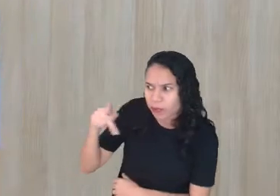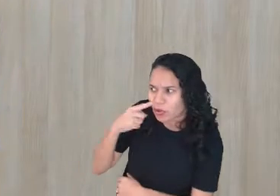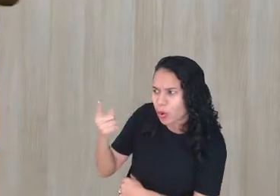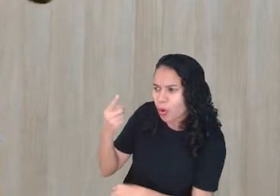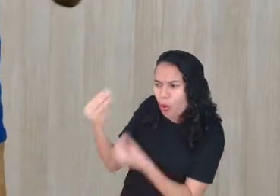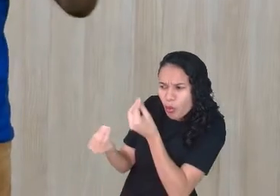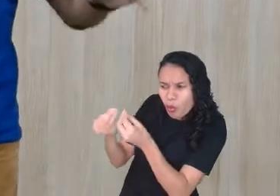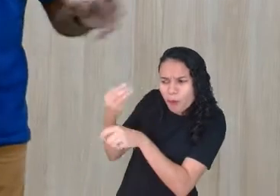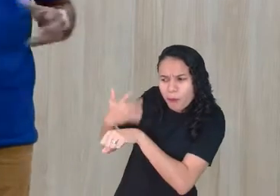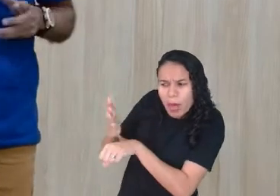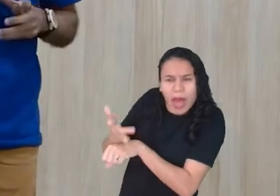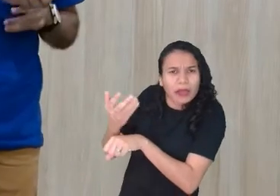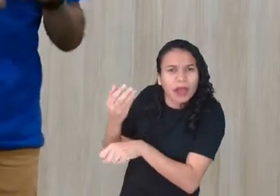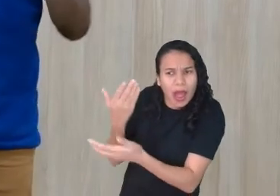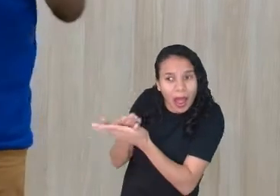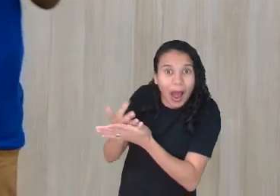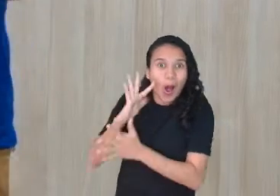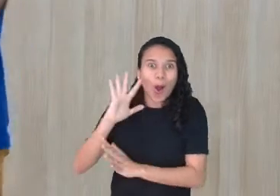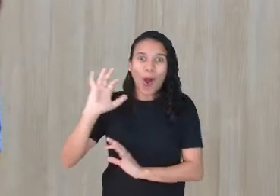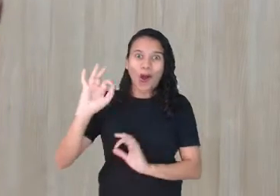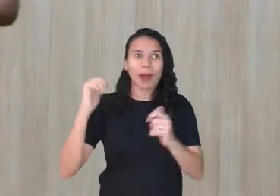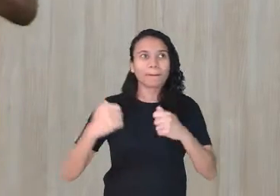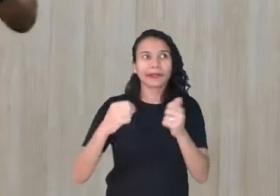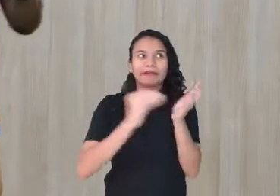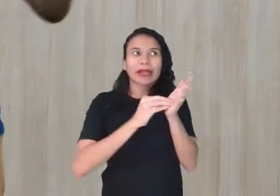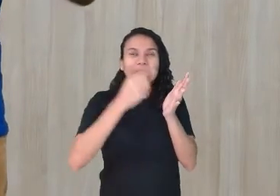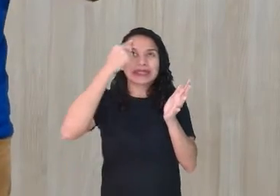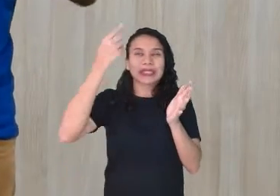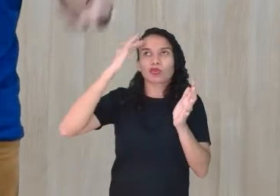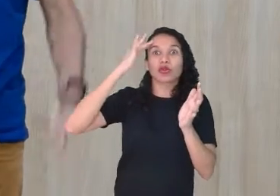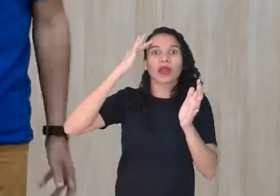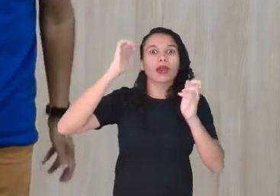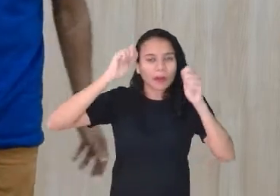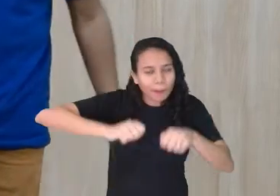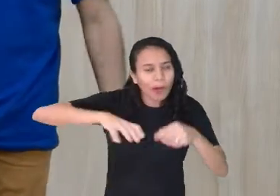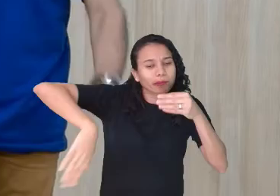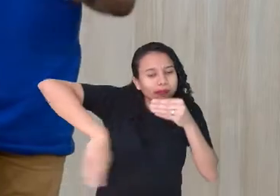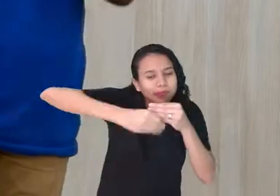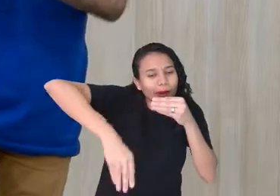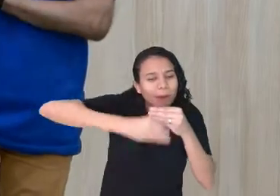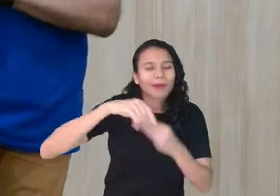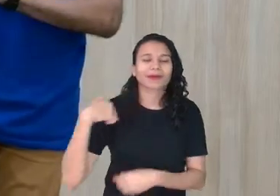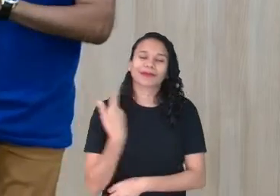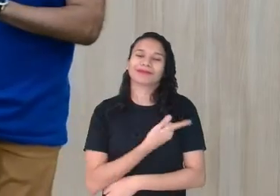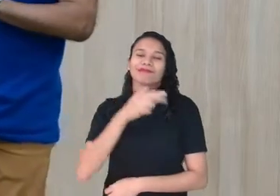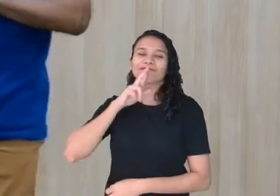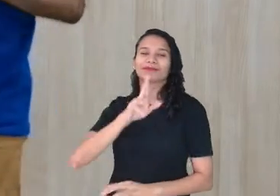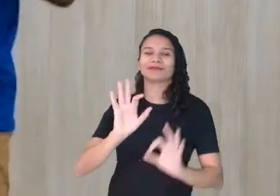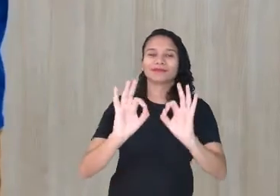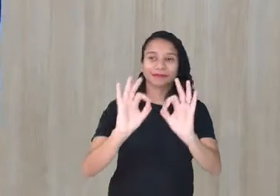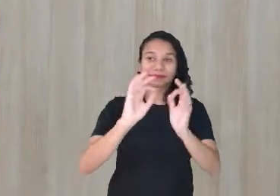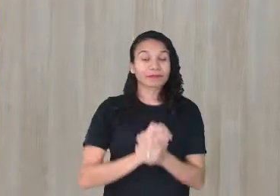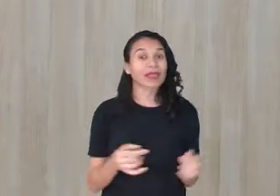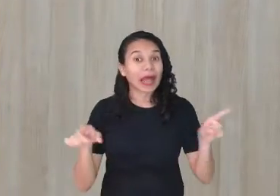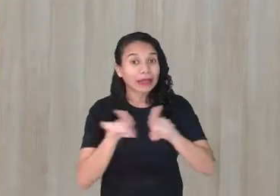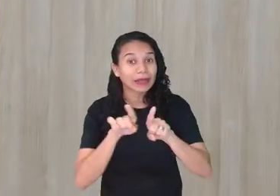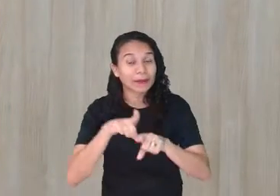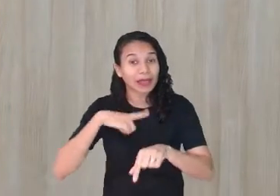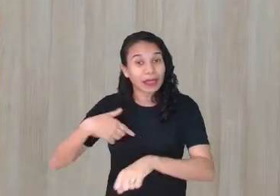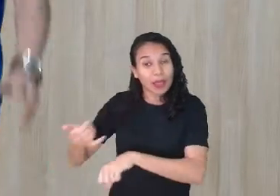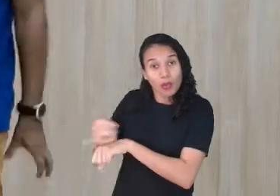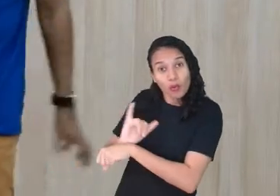como é que faz? Isso aqui, essa aula tá massa, essa aula precisa disso, daquilo outro. Pode comentar que Ricardinho está aqui presente. Também temos